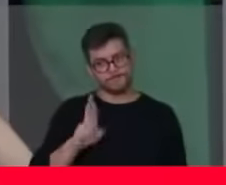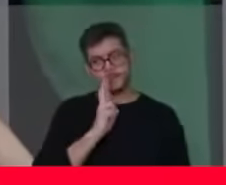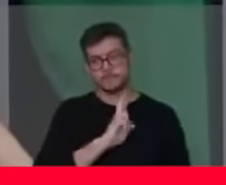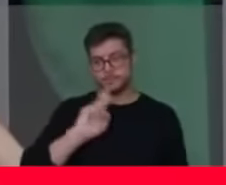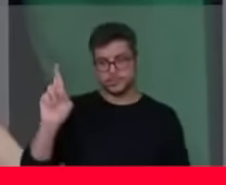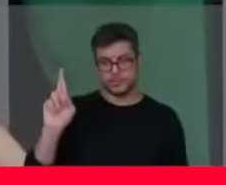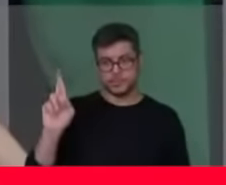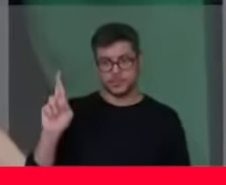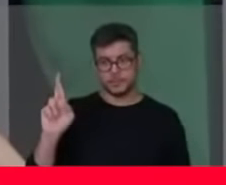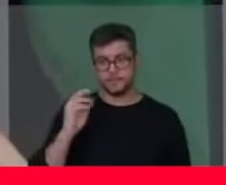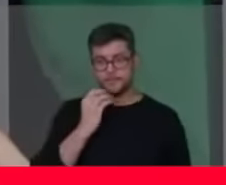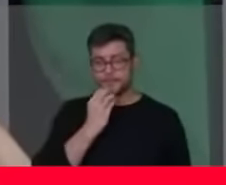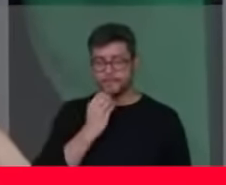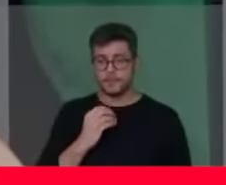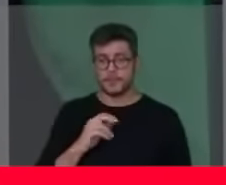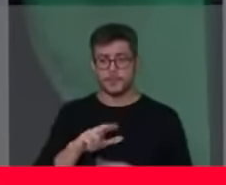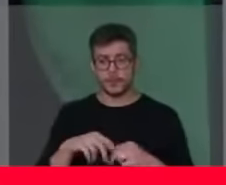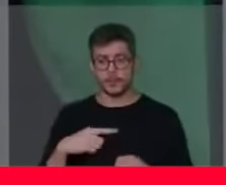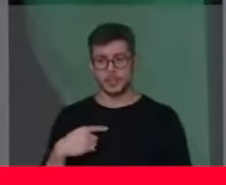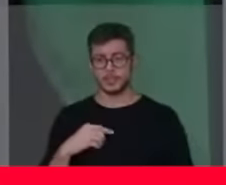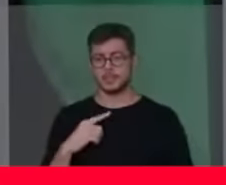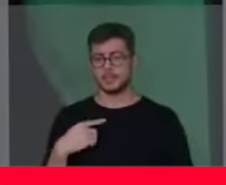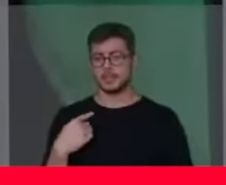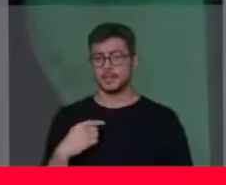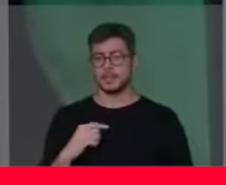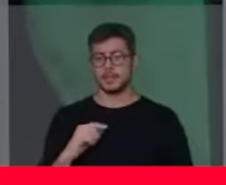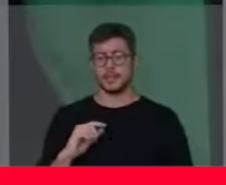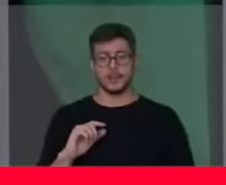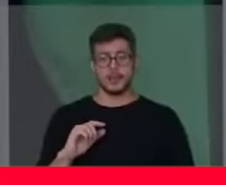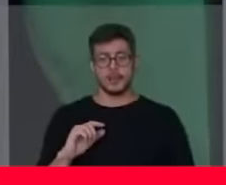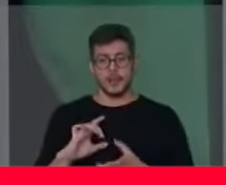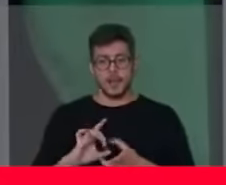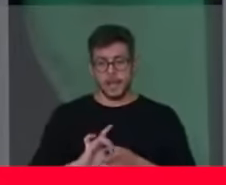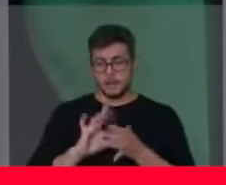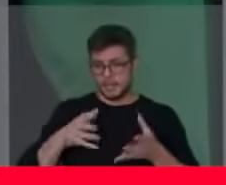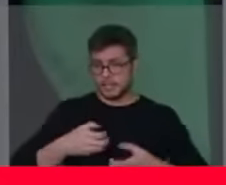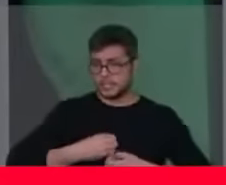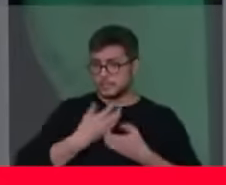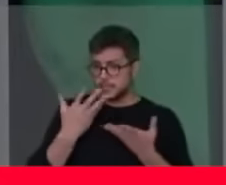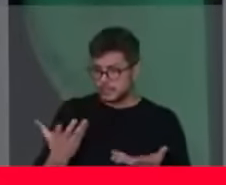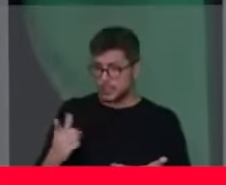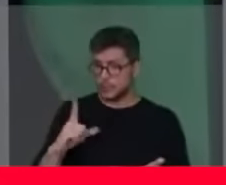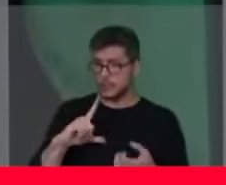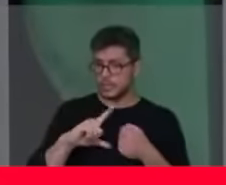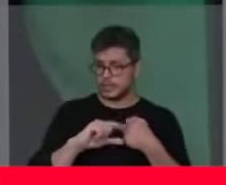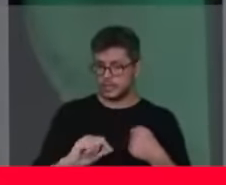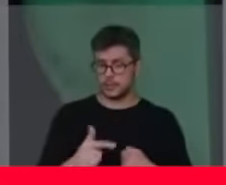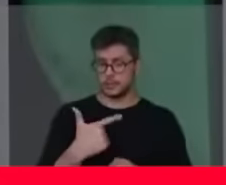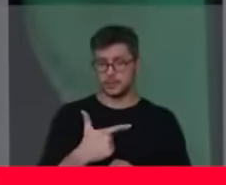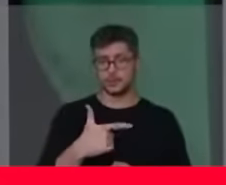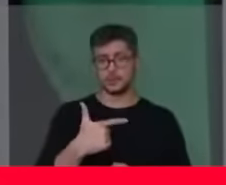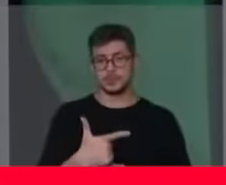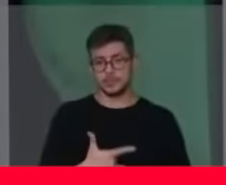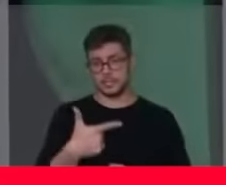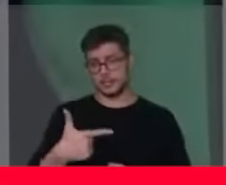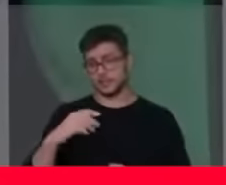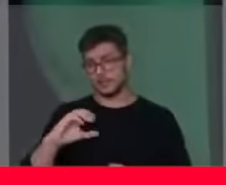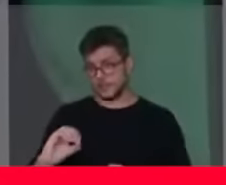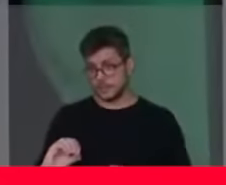da expressão garantido no artigo 220 da nossa Constituição, que a democracia corrige os seus